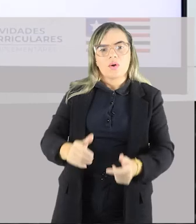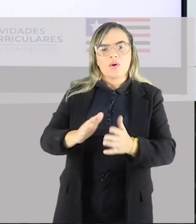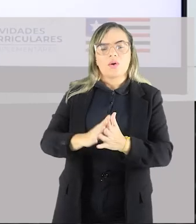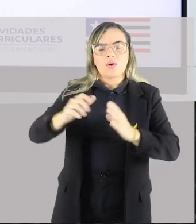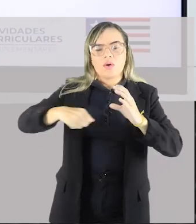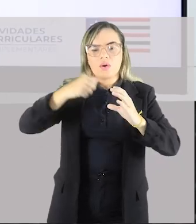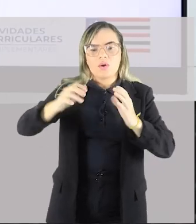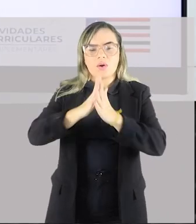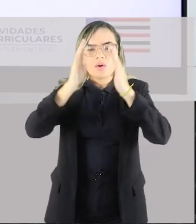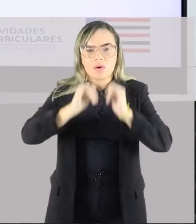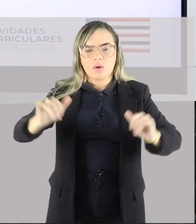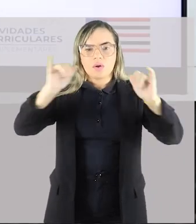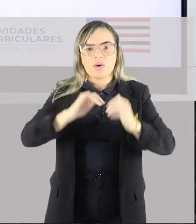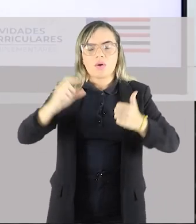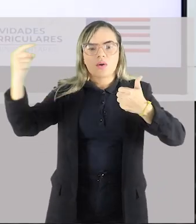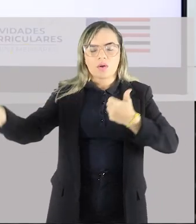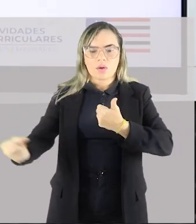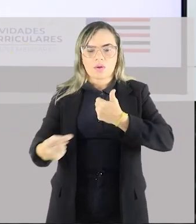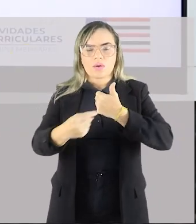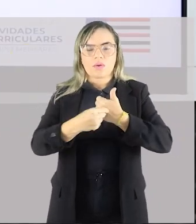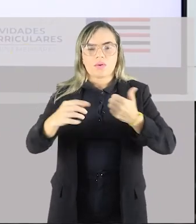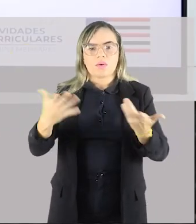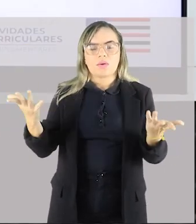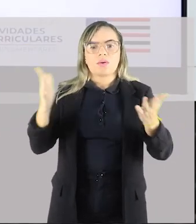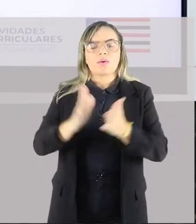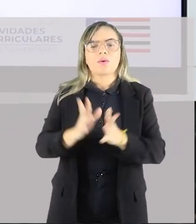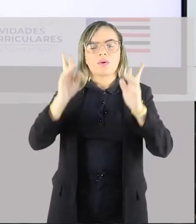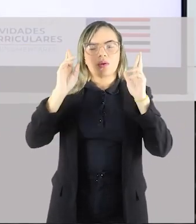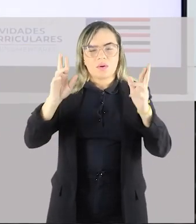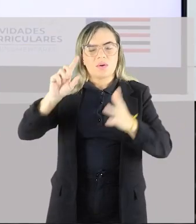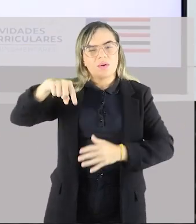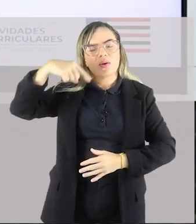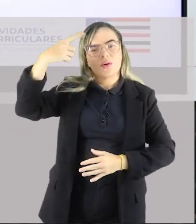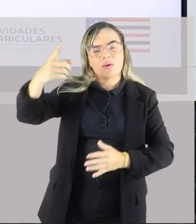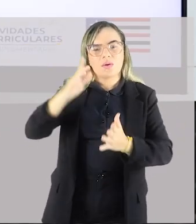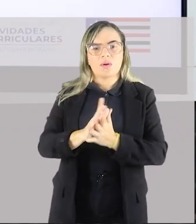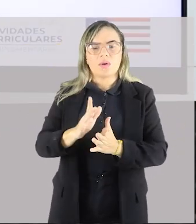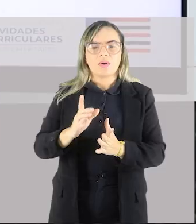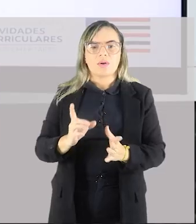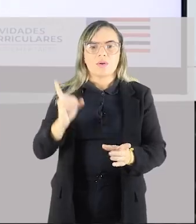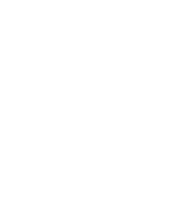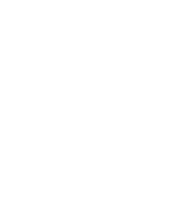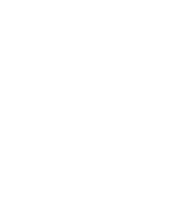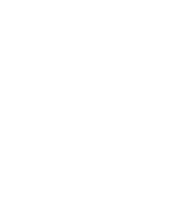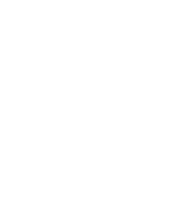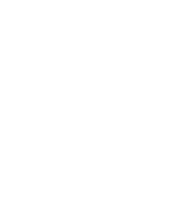avisado. Dá um like aí também nos nossos vídeos. E a gente te espera aqui numa próxima aula. Tchau, tchau!